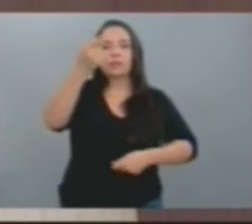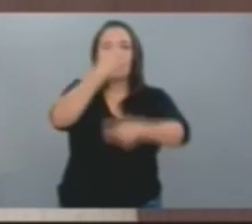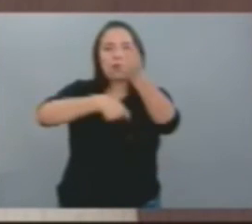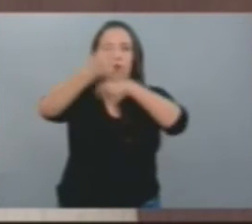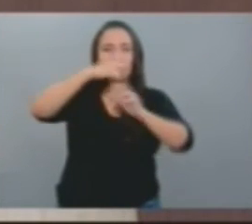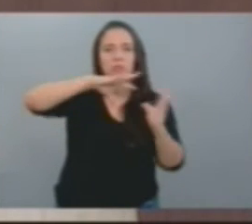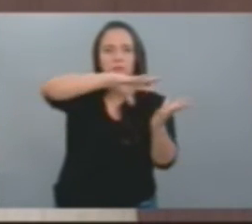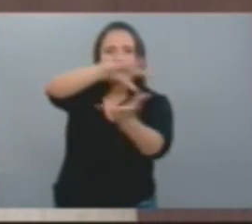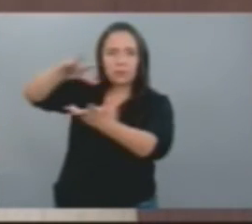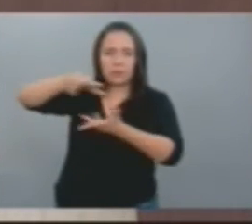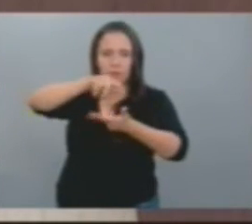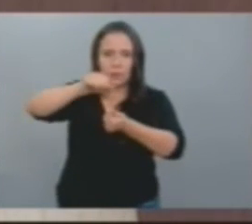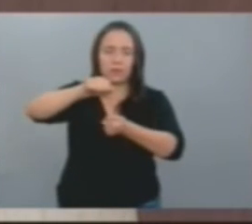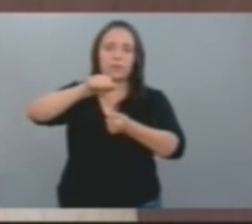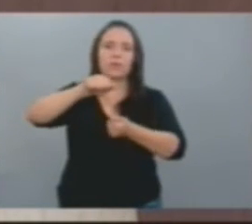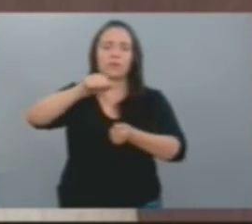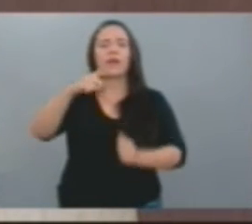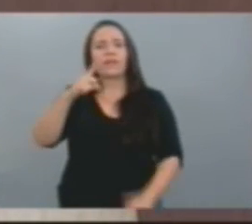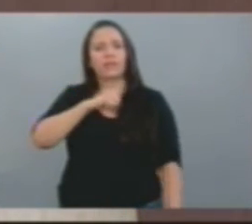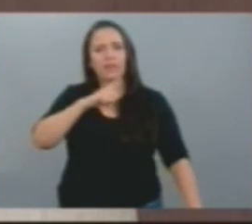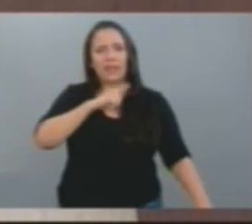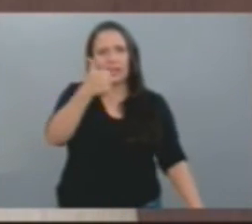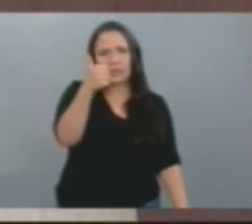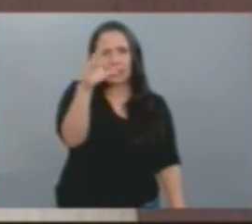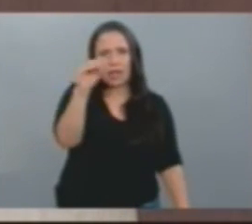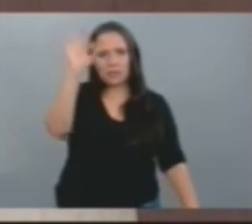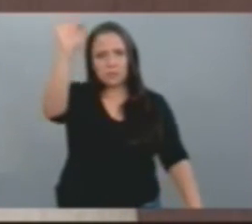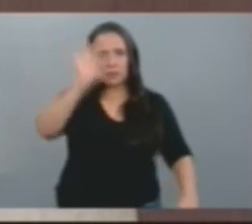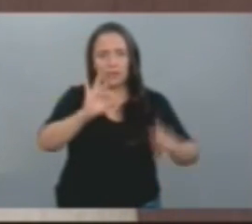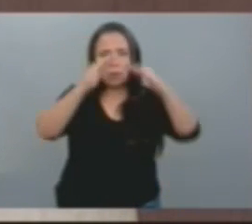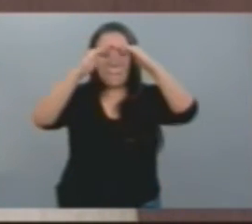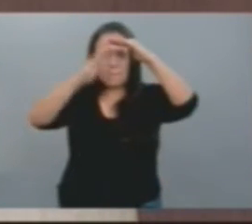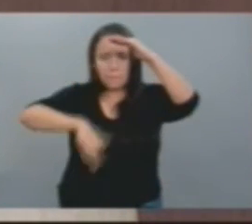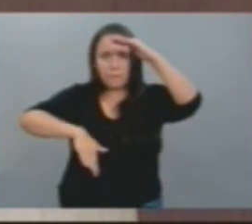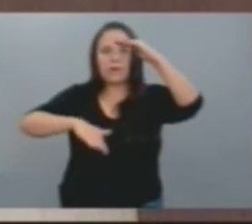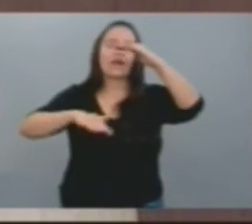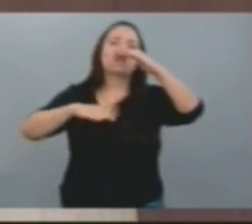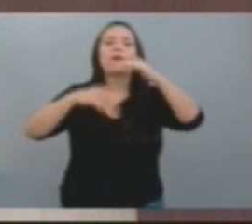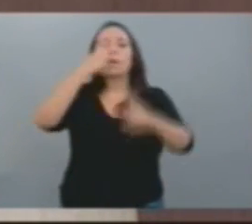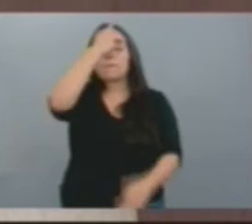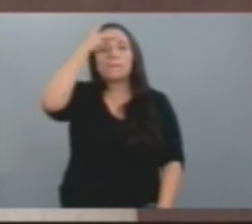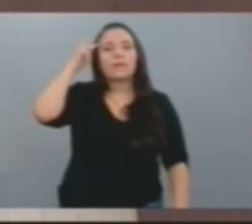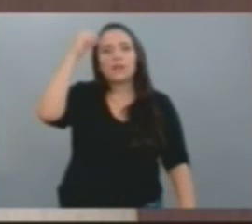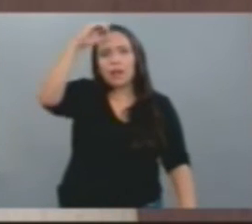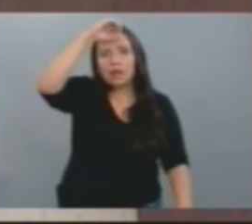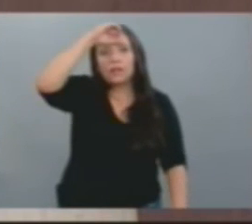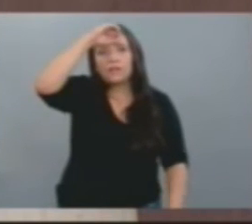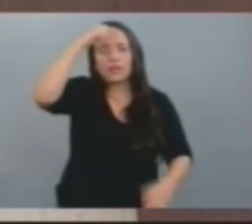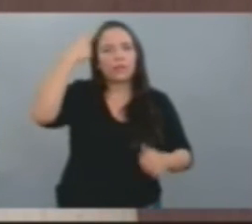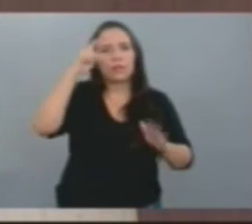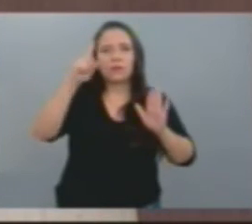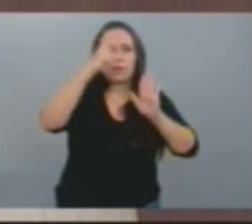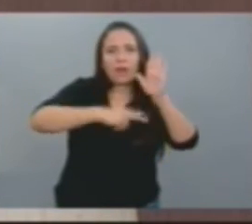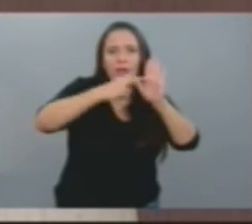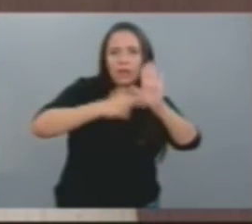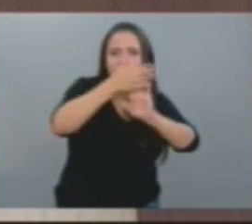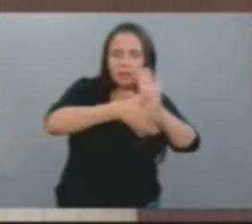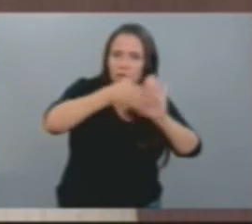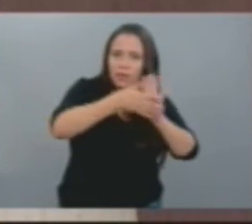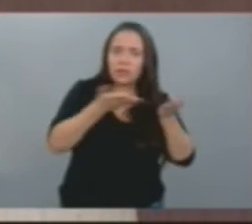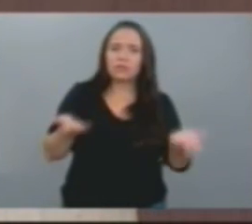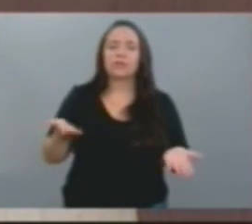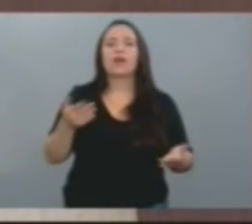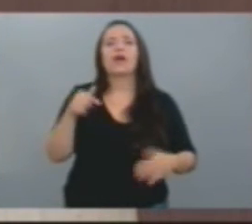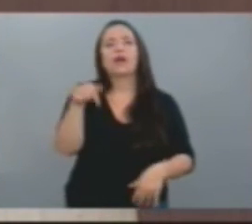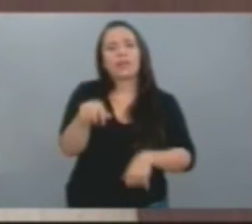menos de 10% de adultos com capacidade de decodificar um texto. O estado do Ceará, que é 4% da população, só tem 2% do